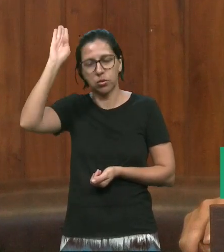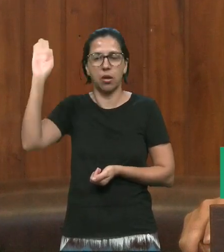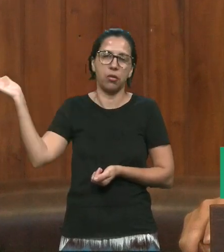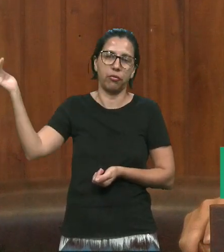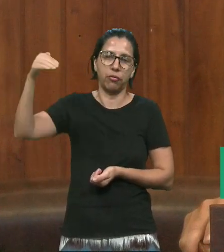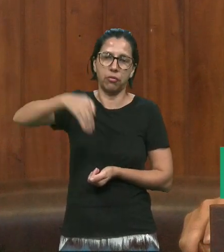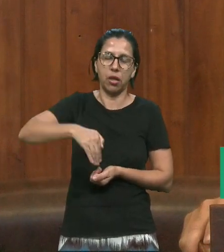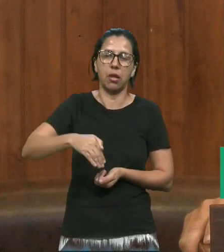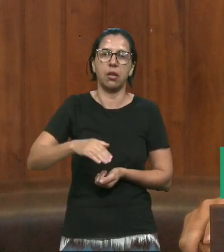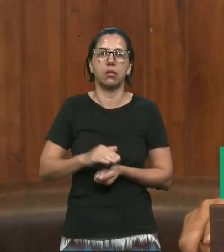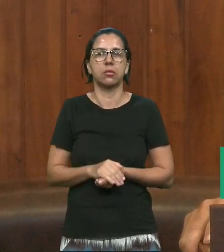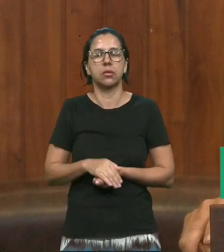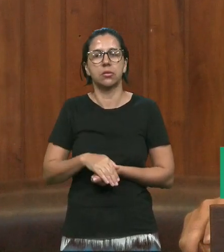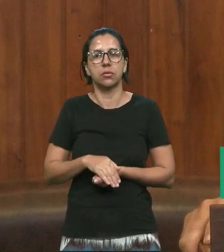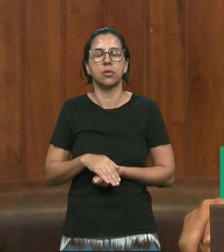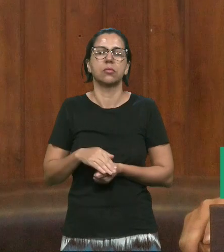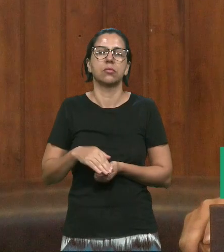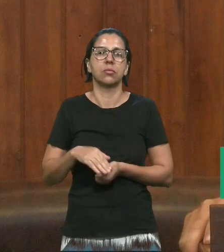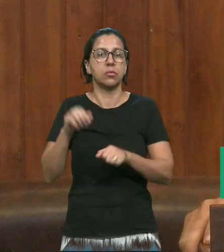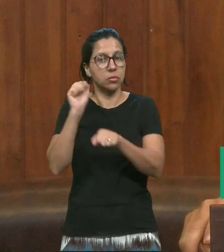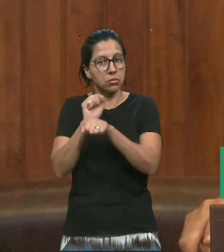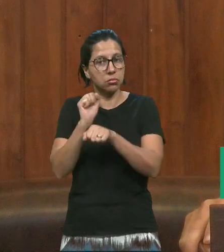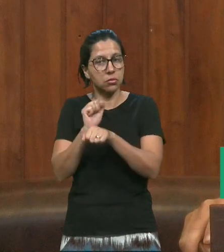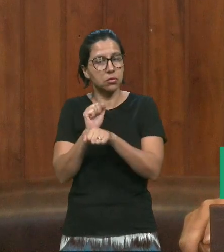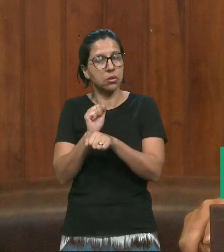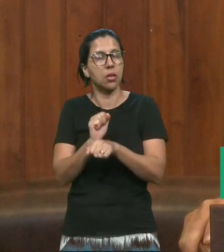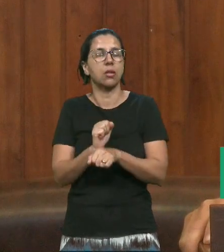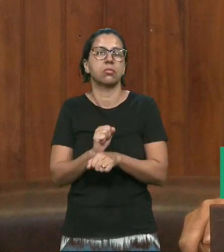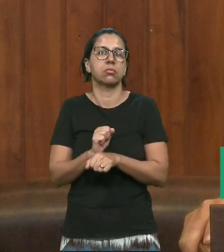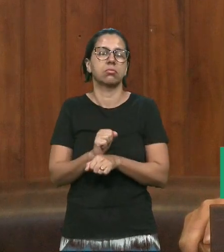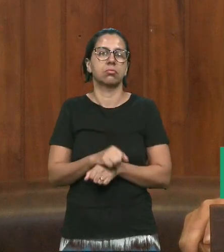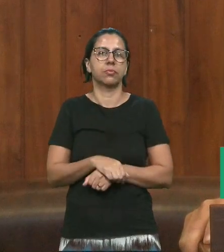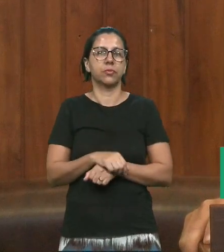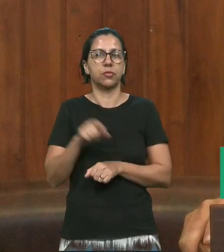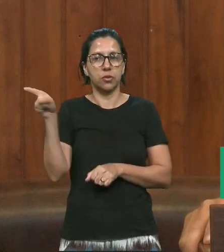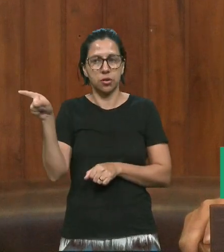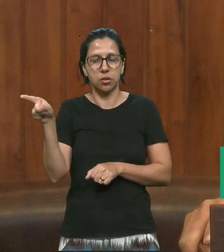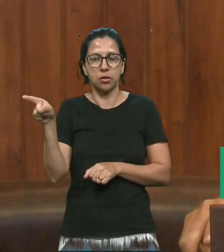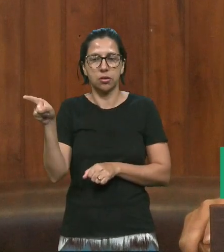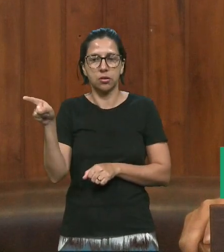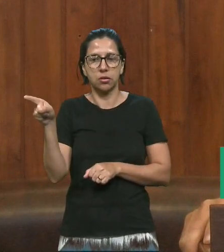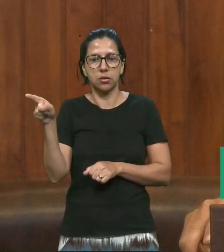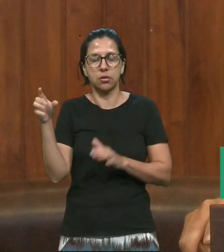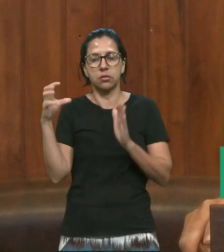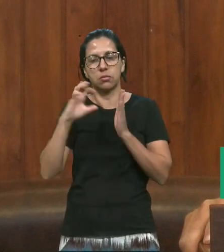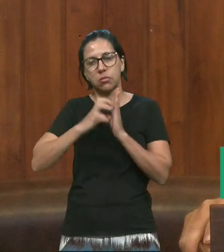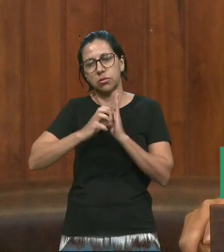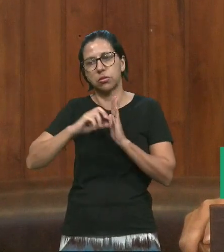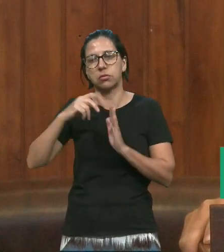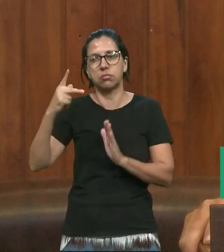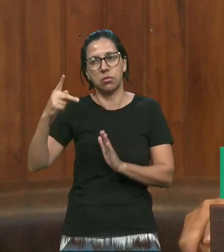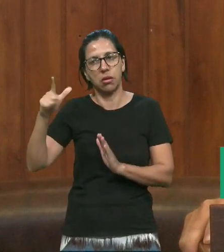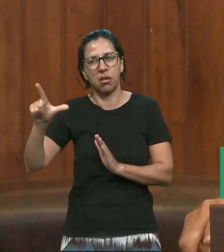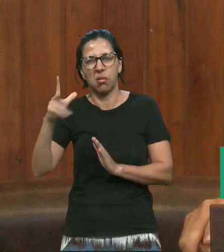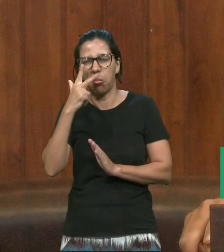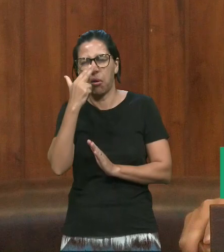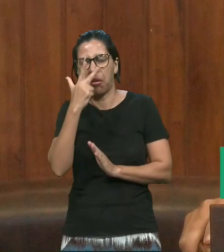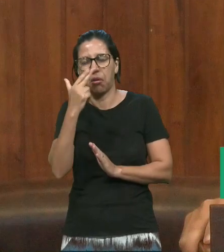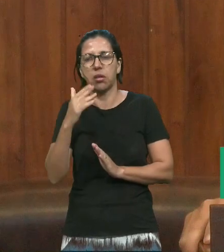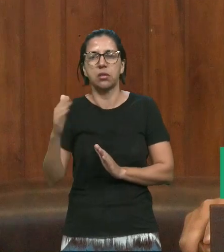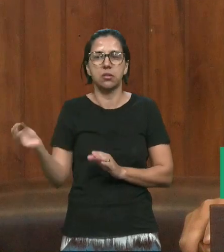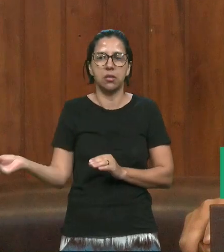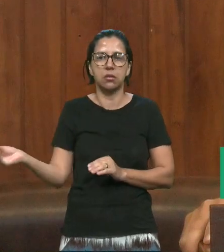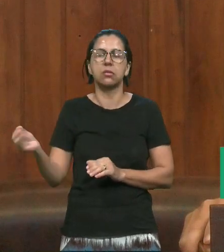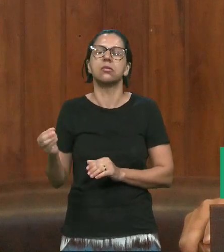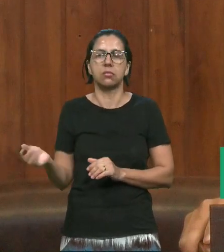né, espero que você saiba, né, você que é do PL, não está no PL ainda, mas parece que tem informação